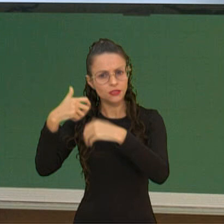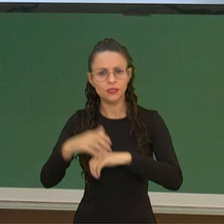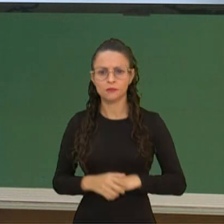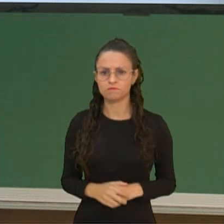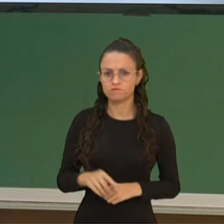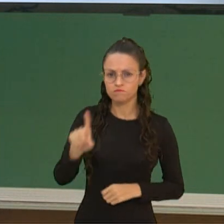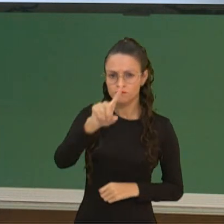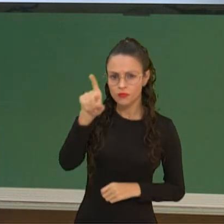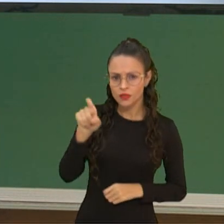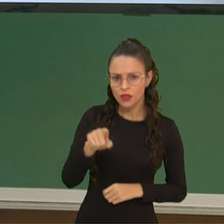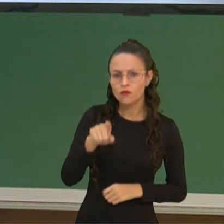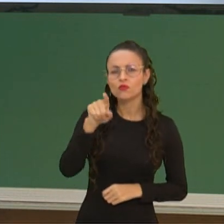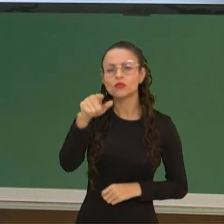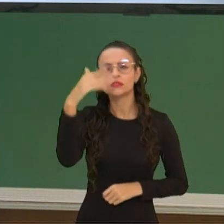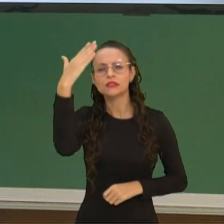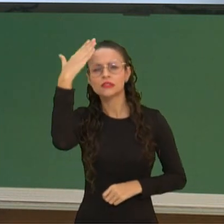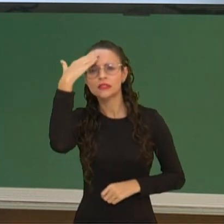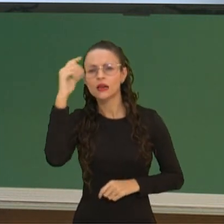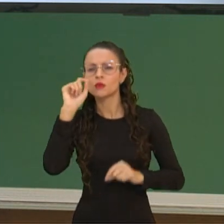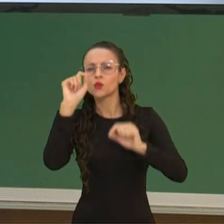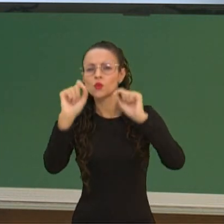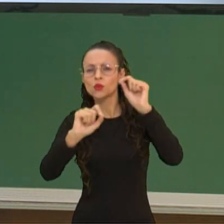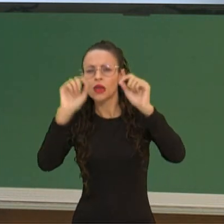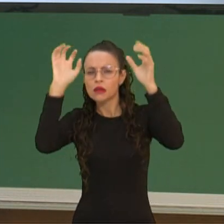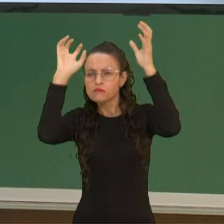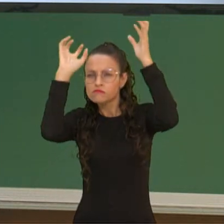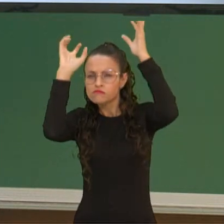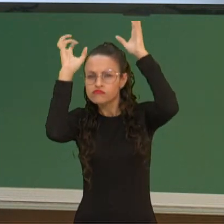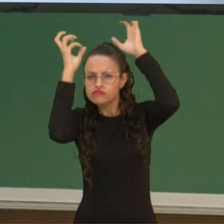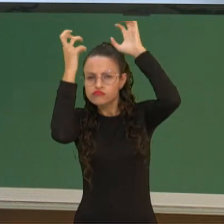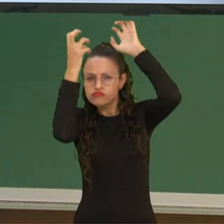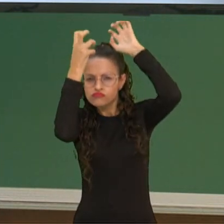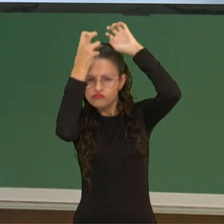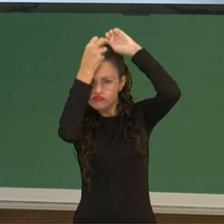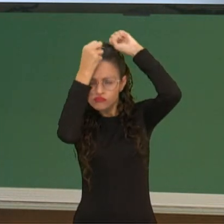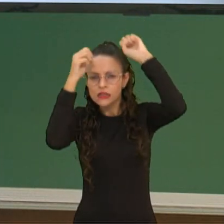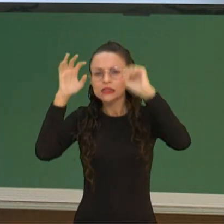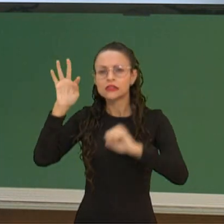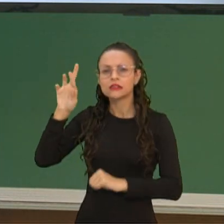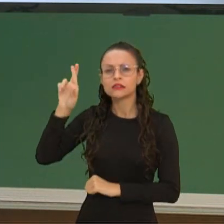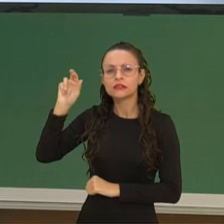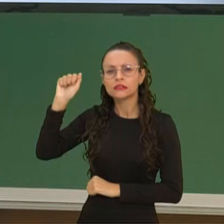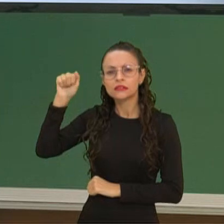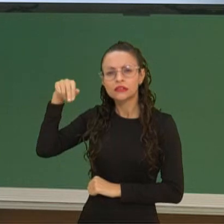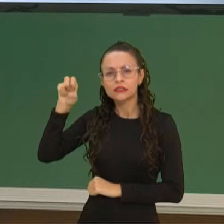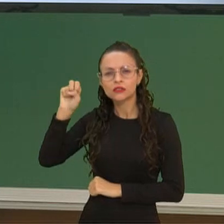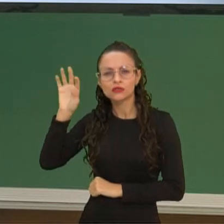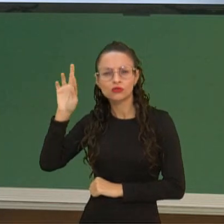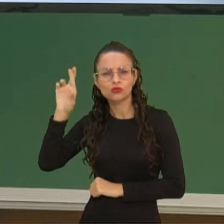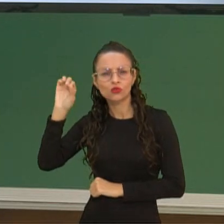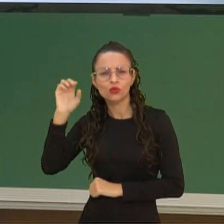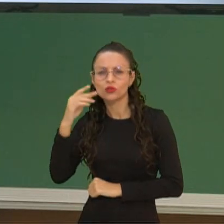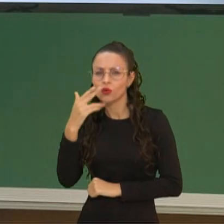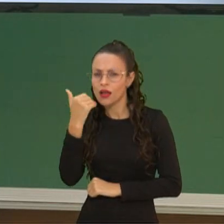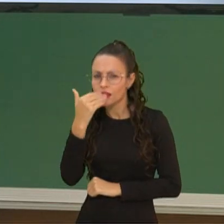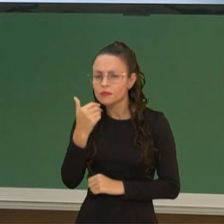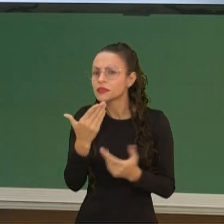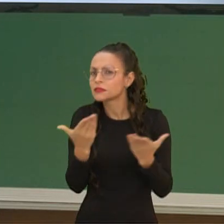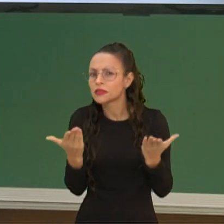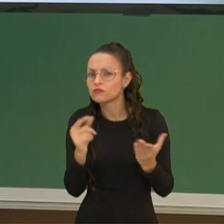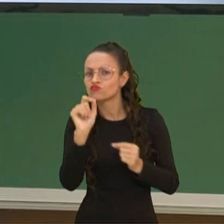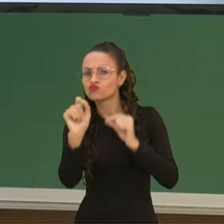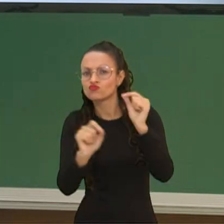será que você sabe o que seria um transtorno alimentar onde esturbio alimentar que que você acha que é isso